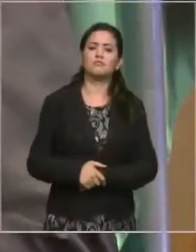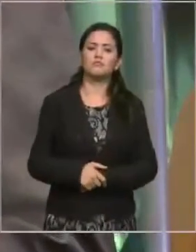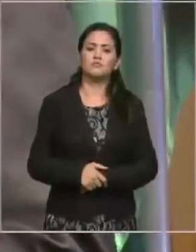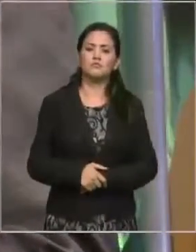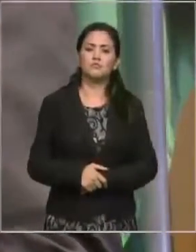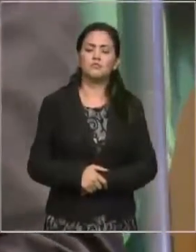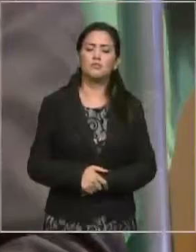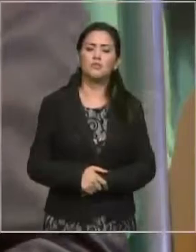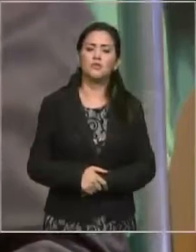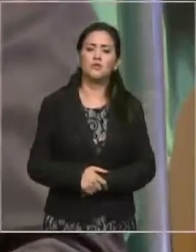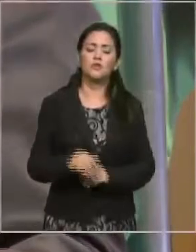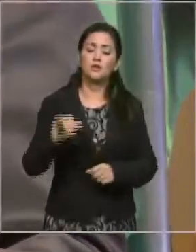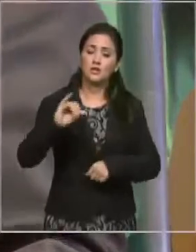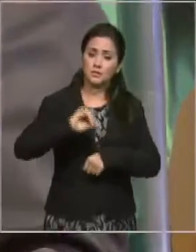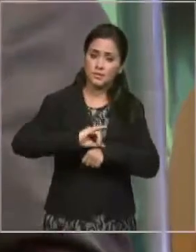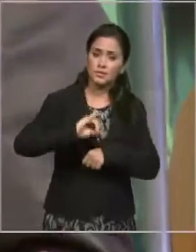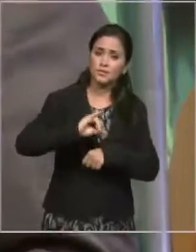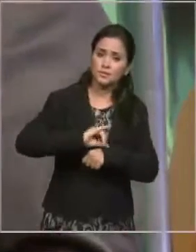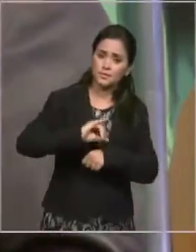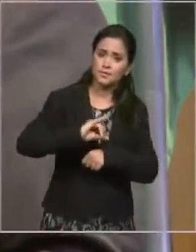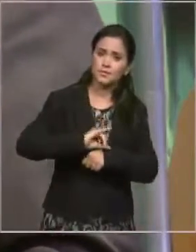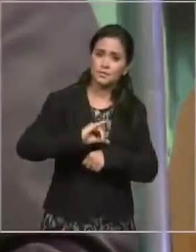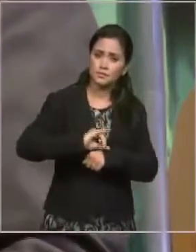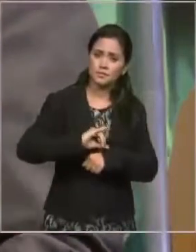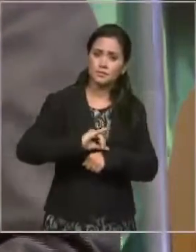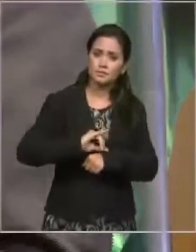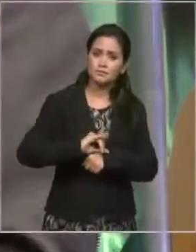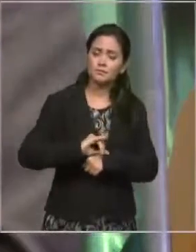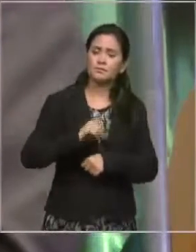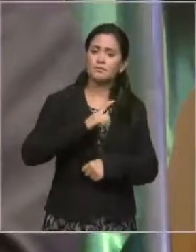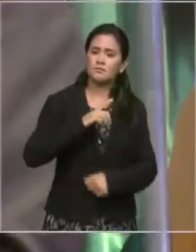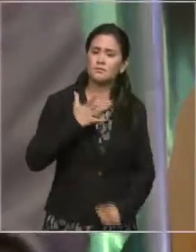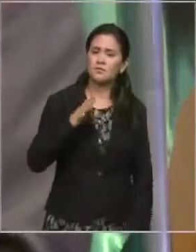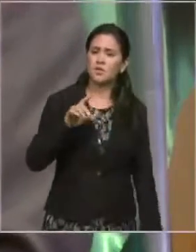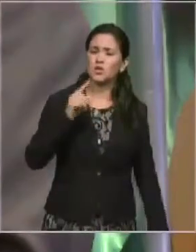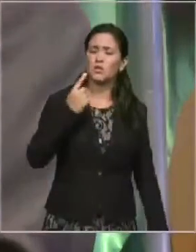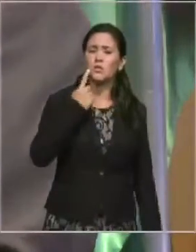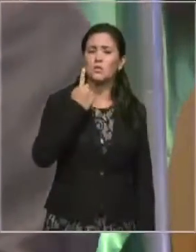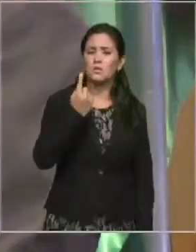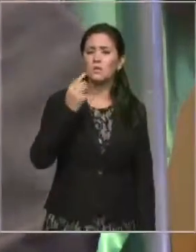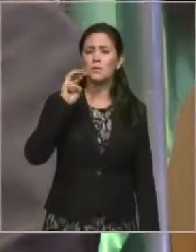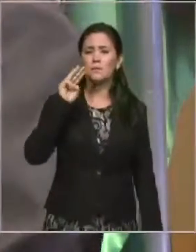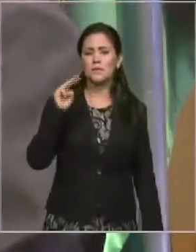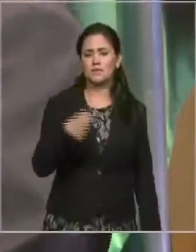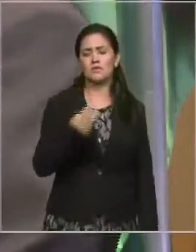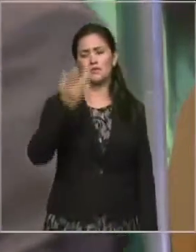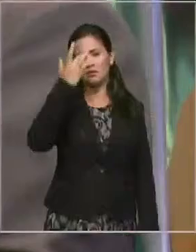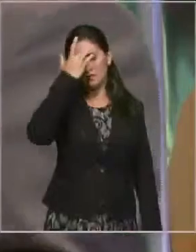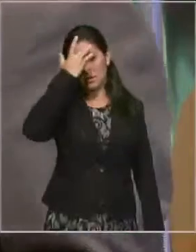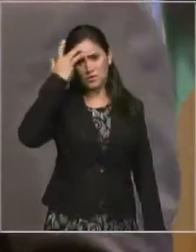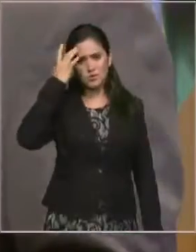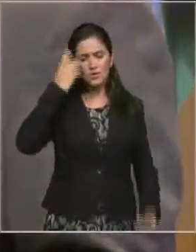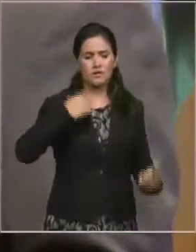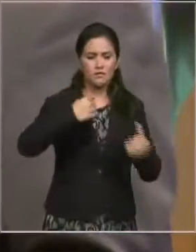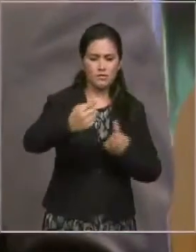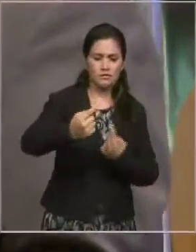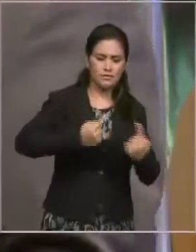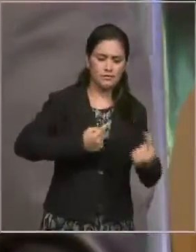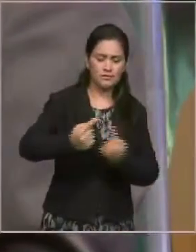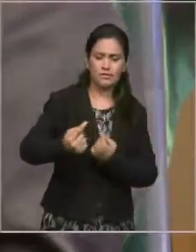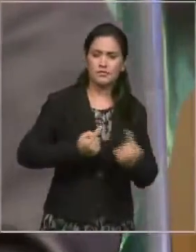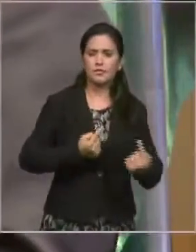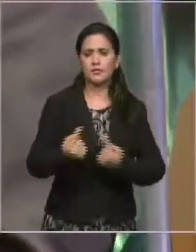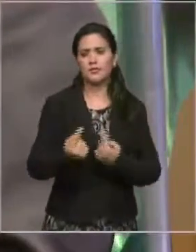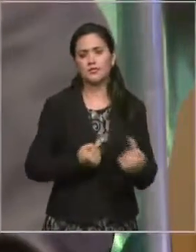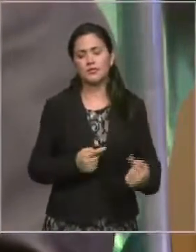grande capital, nós estamos falando de uma população flutuante de mais de 1 milhão de habitantes. É importante e necessário iniciar pelo